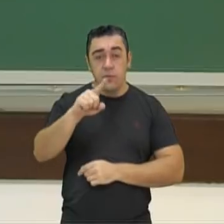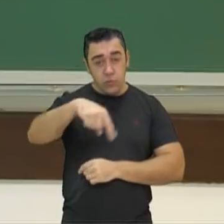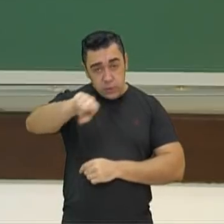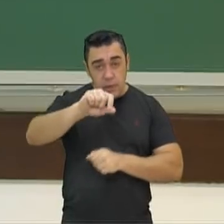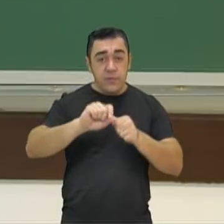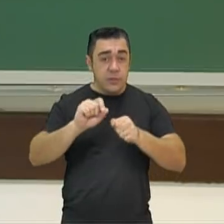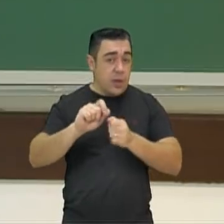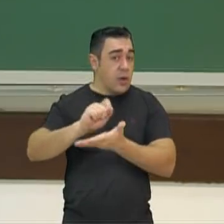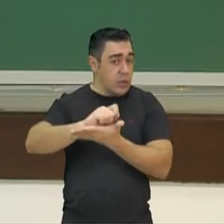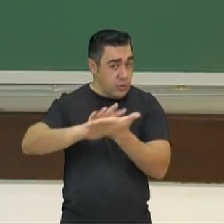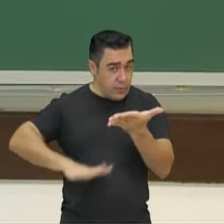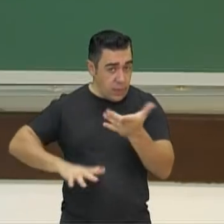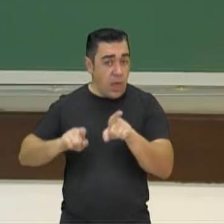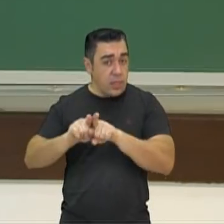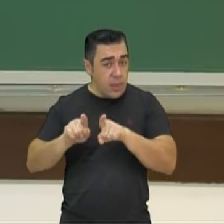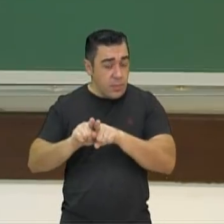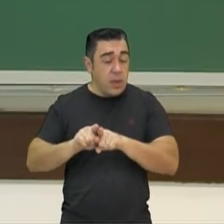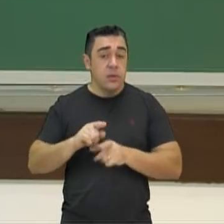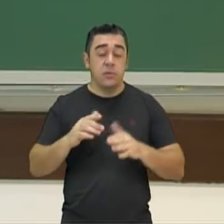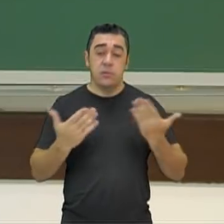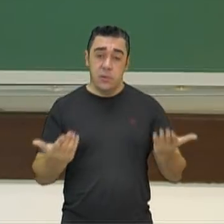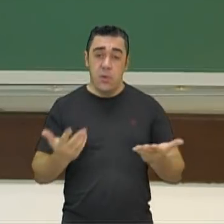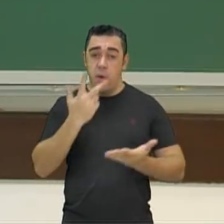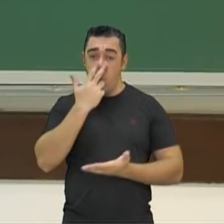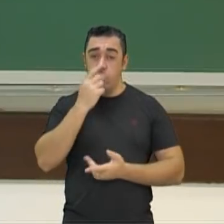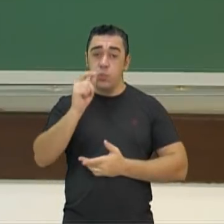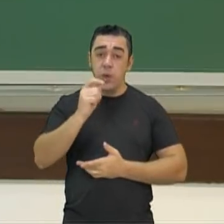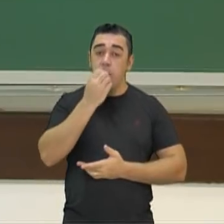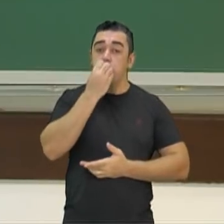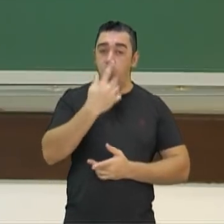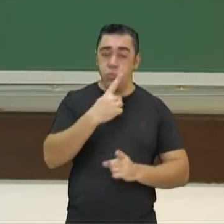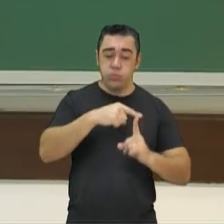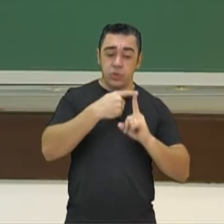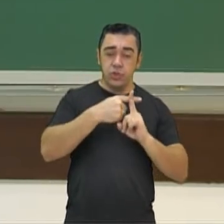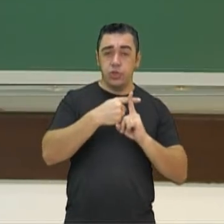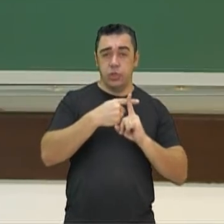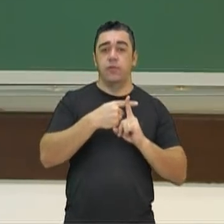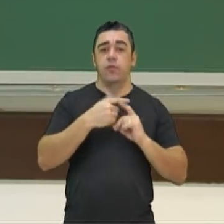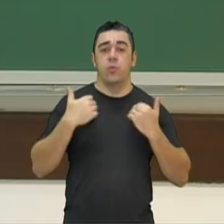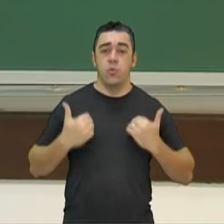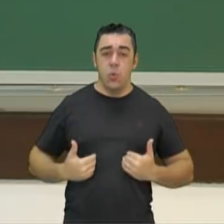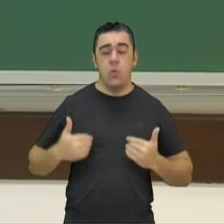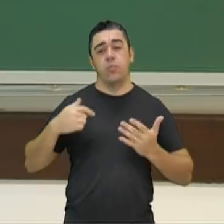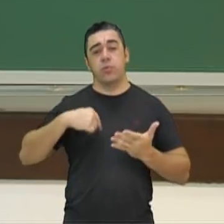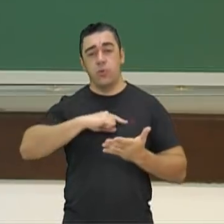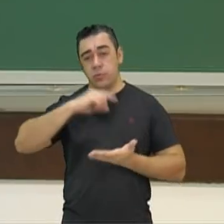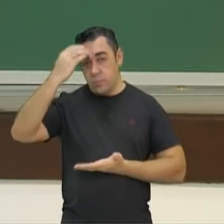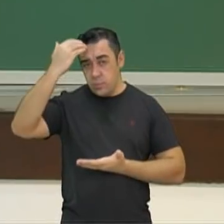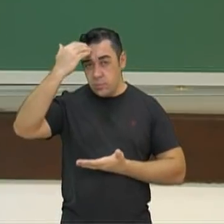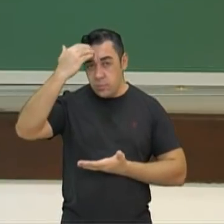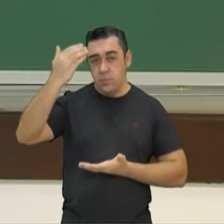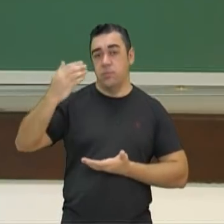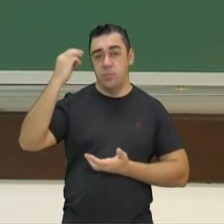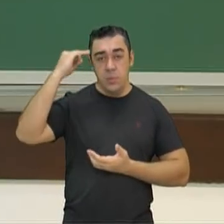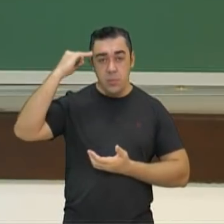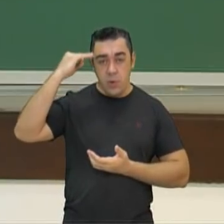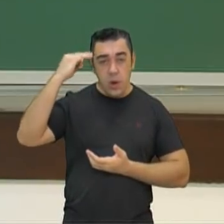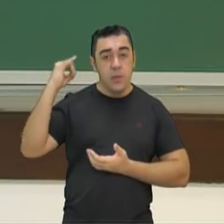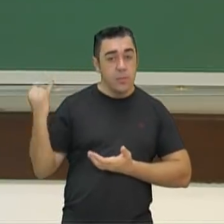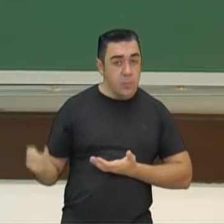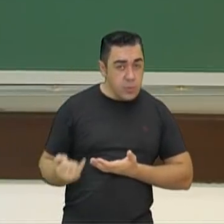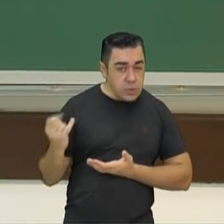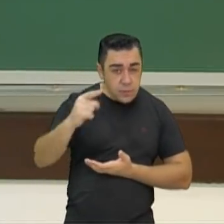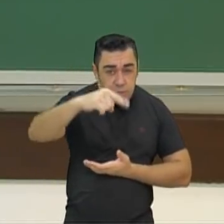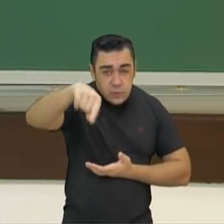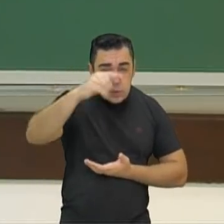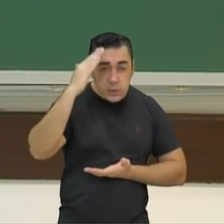os benefícios. Então, eu creio assim que os benefícios ficou bem gravado na cabeça de vocês. É algo importante que vocês precisam saber,